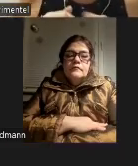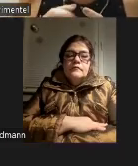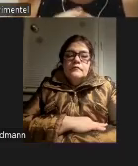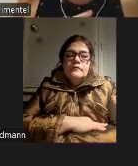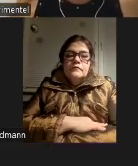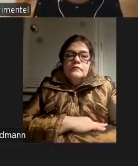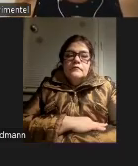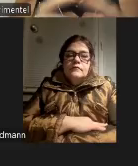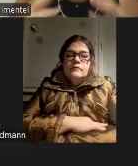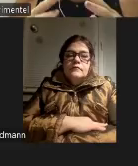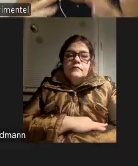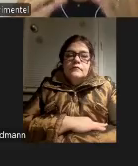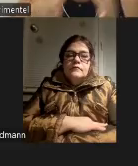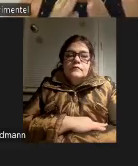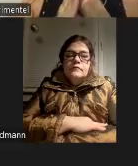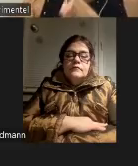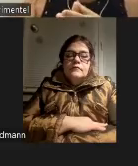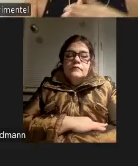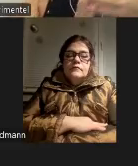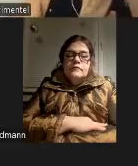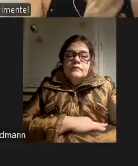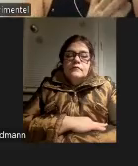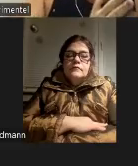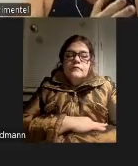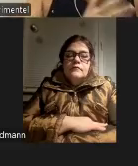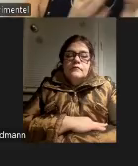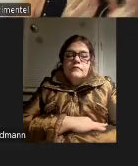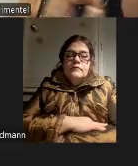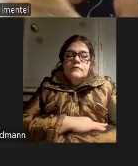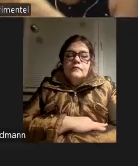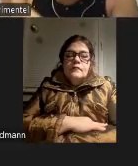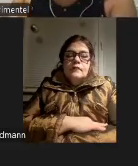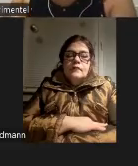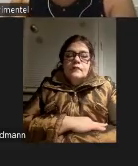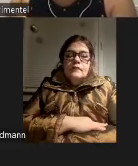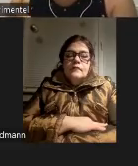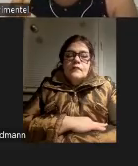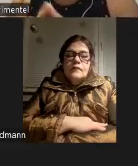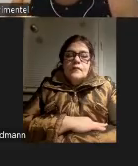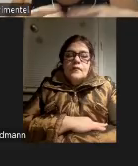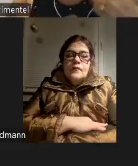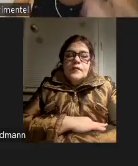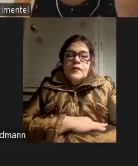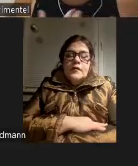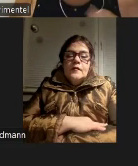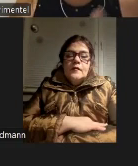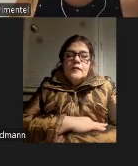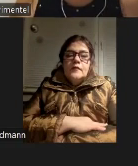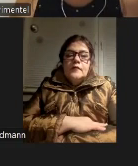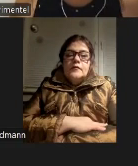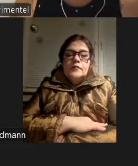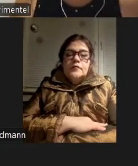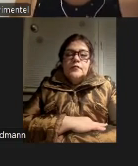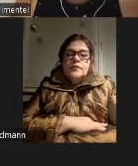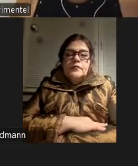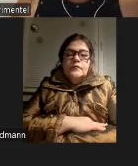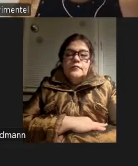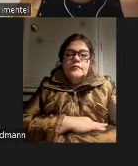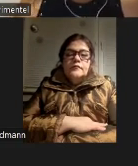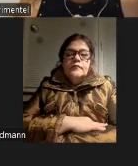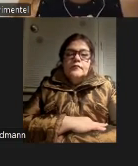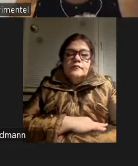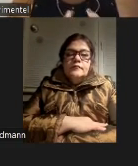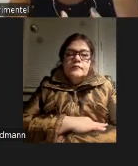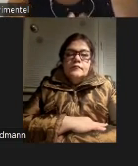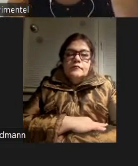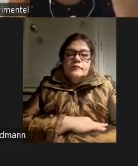do interruptor é uma fase de descanso, mas é descanso ativo, onde milhões de coisas acontecem. E